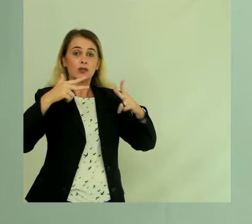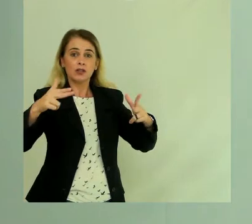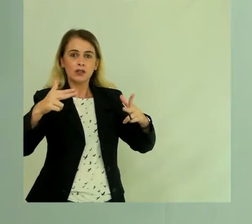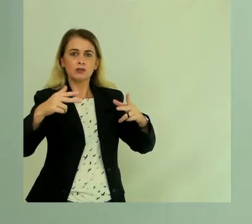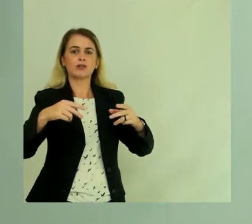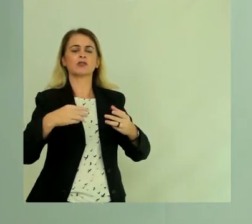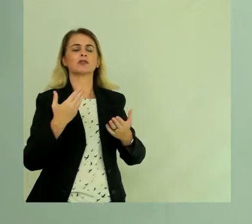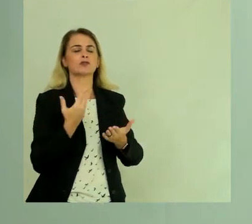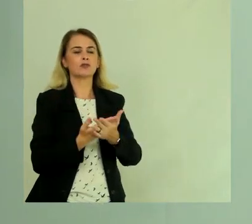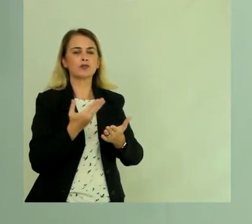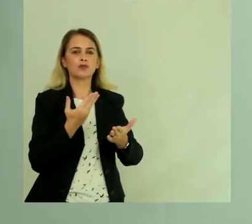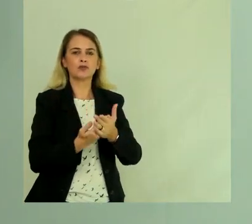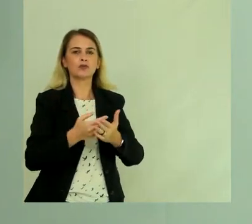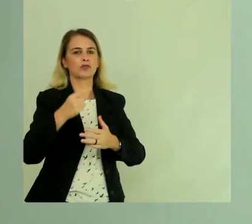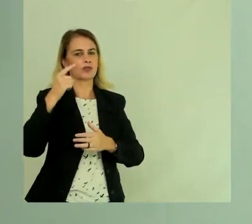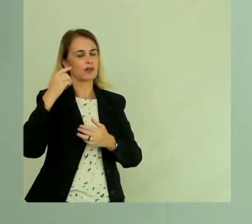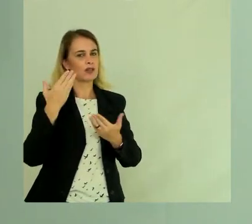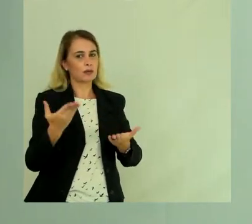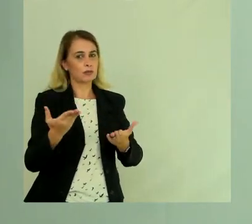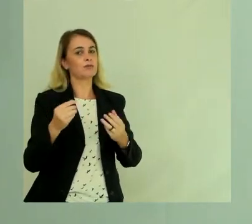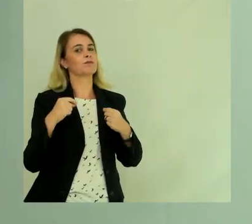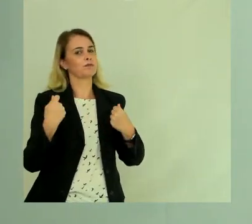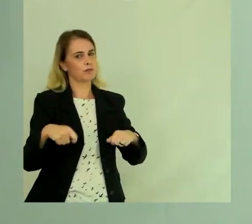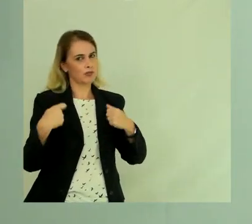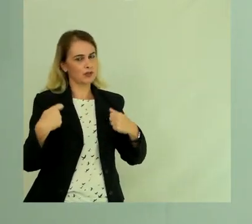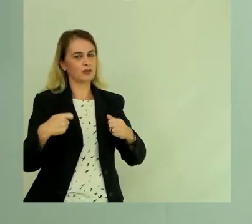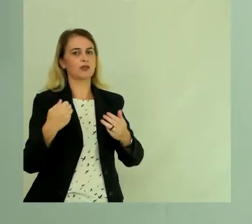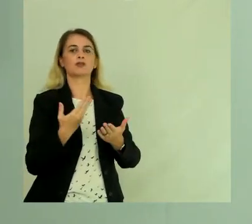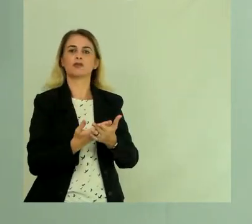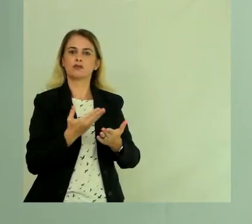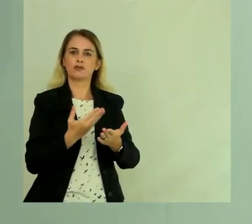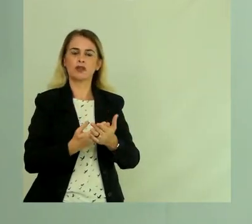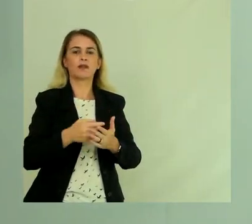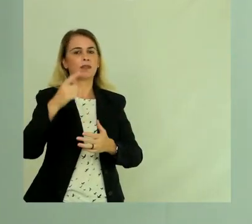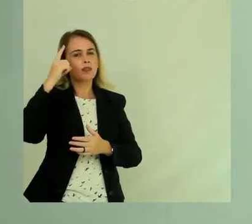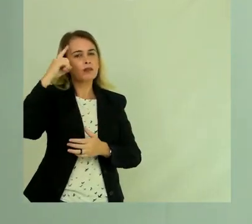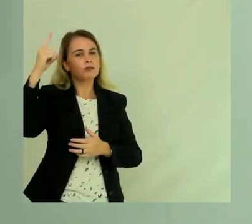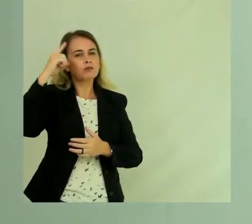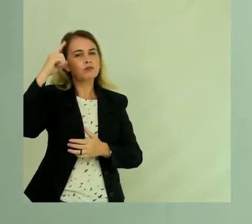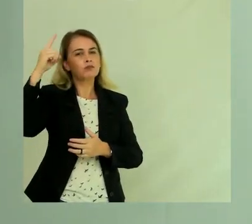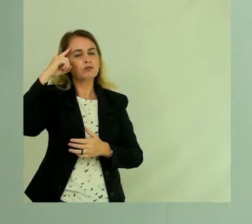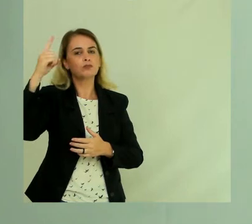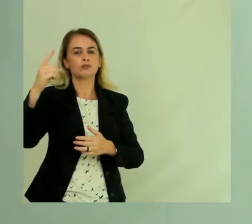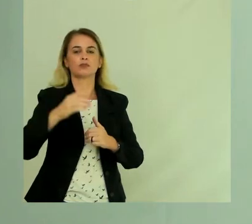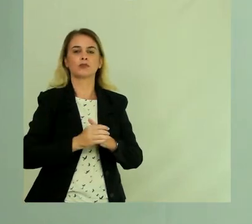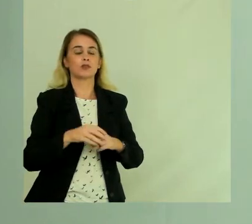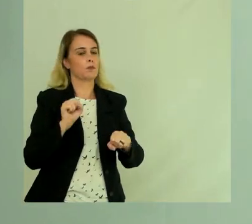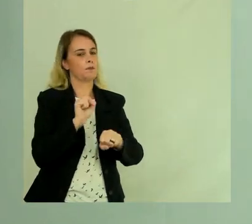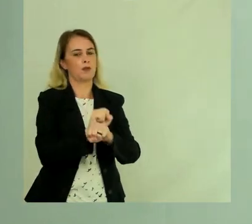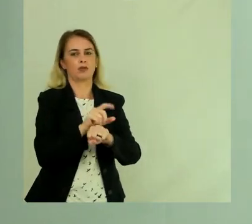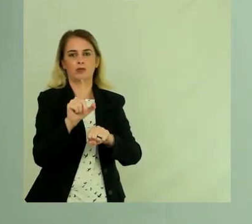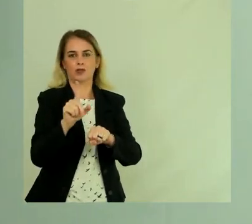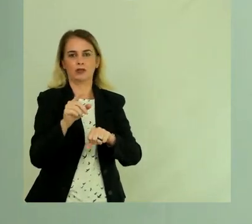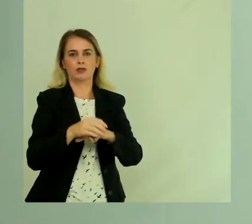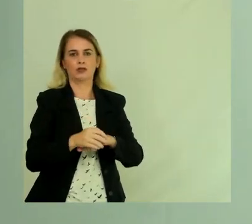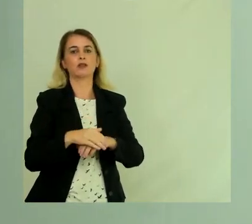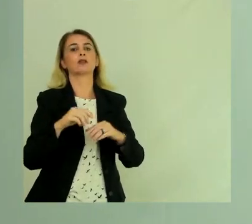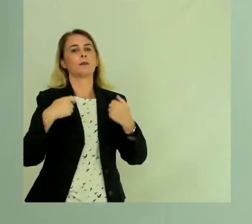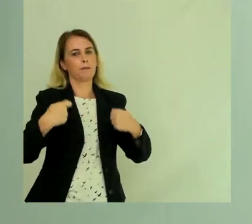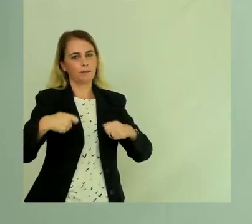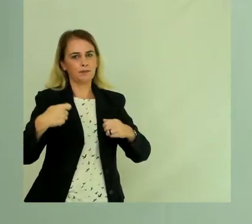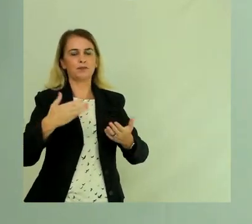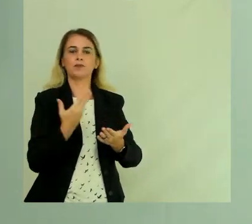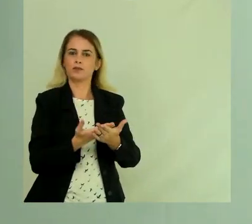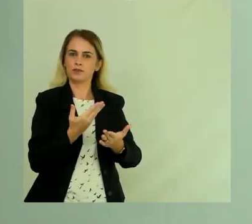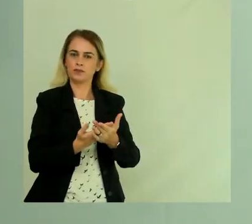dia. Não é que você se formou, pronto, acabou e parou, né? Você não pode estagnar, você tem que continuar estudando.